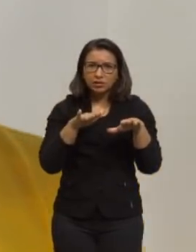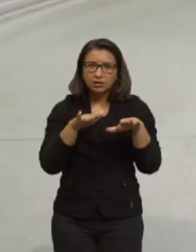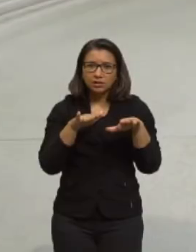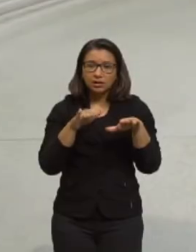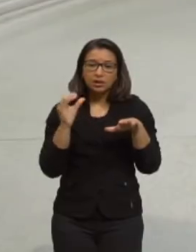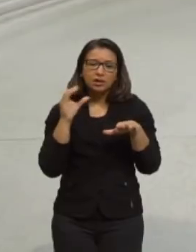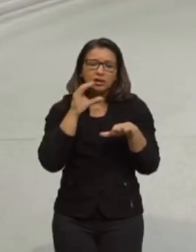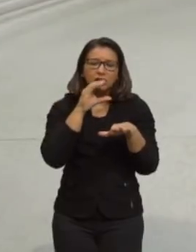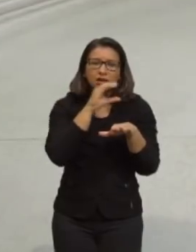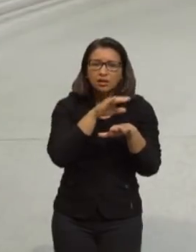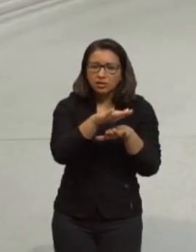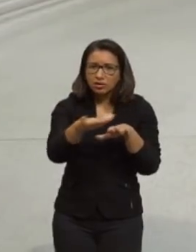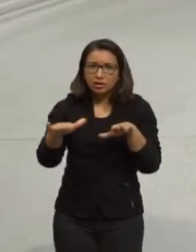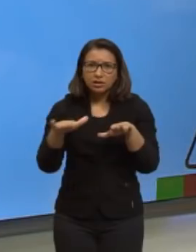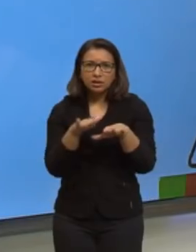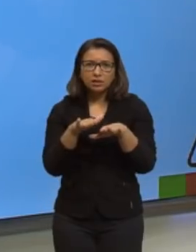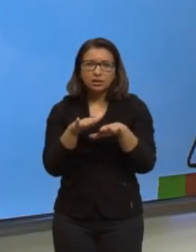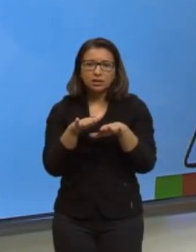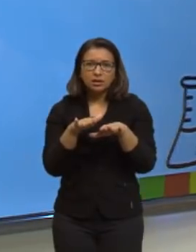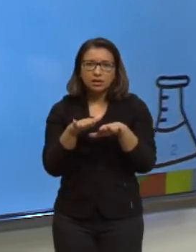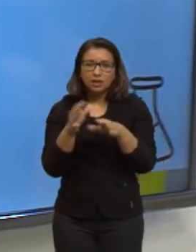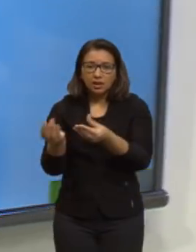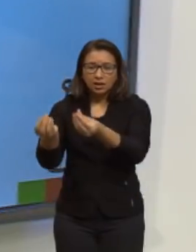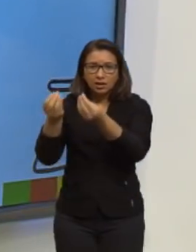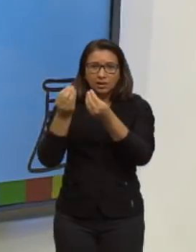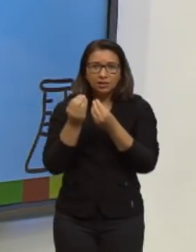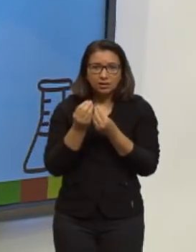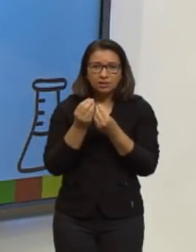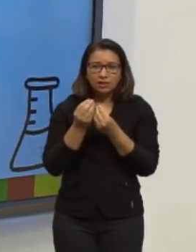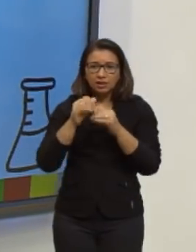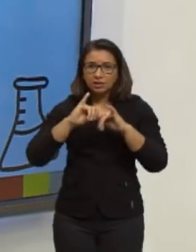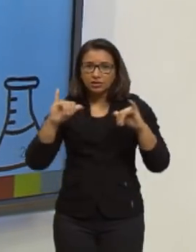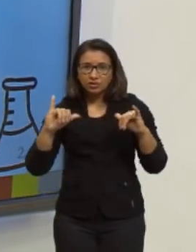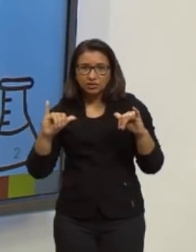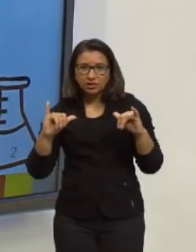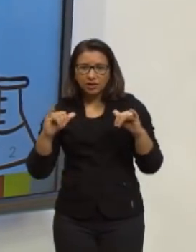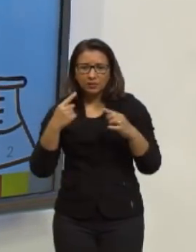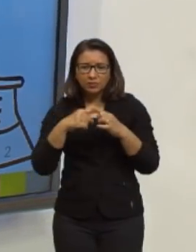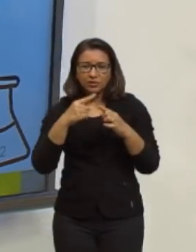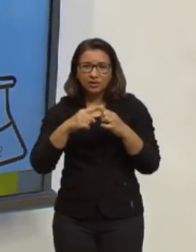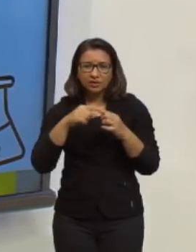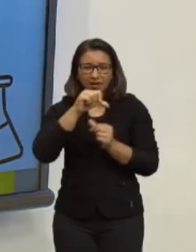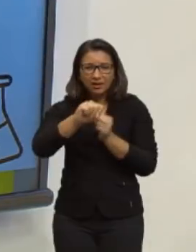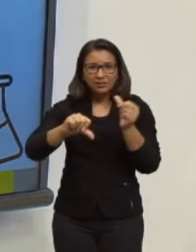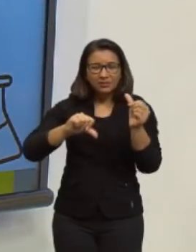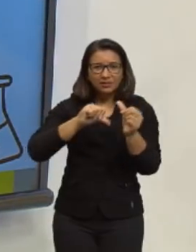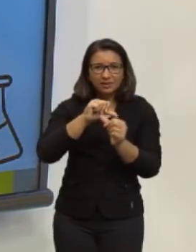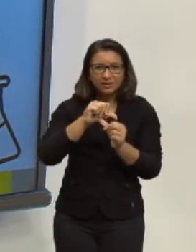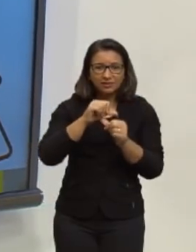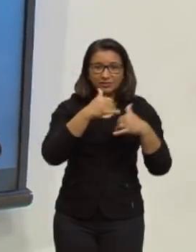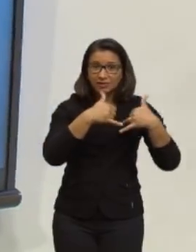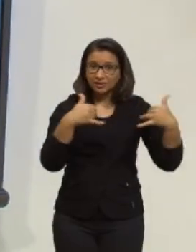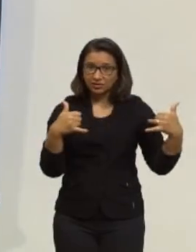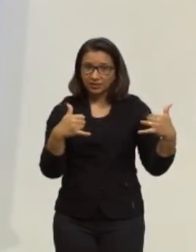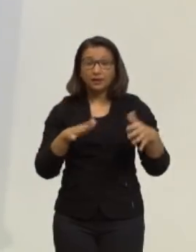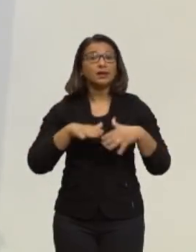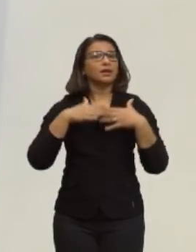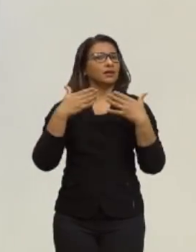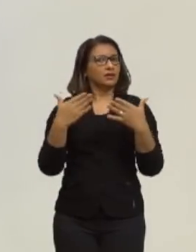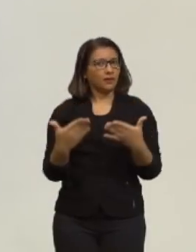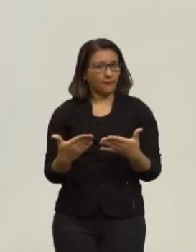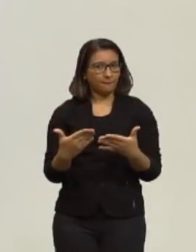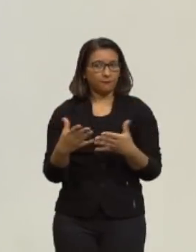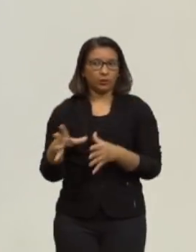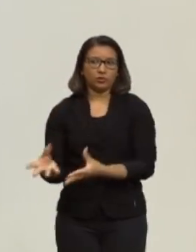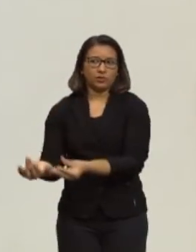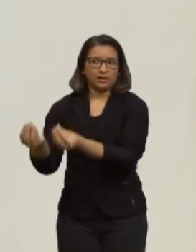energia por quê porque ela está retirando a energia do sistema ficou tranquilo isso então quando ele